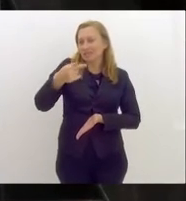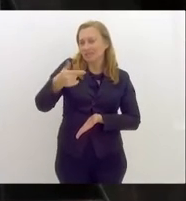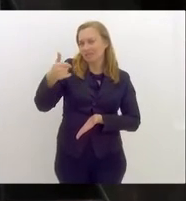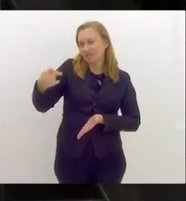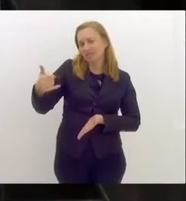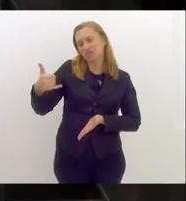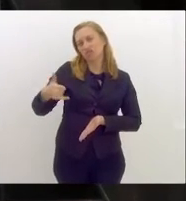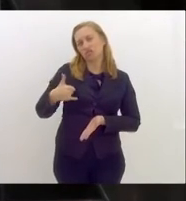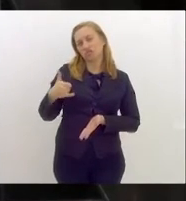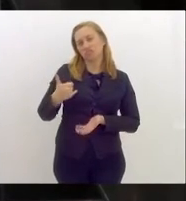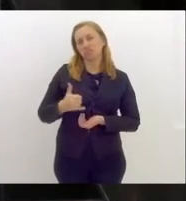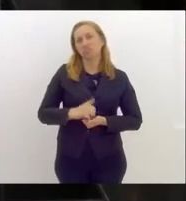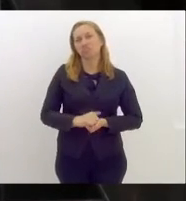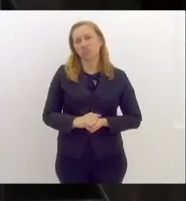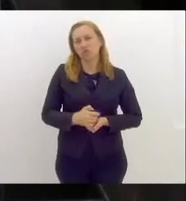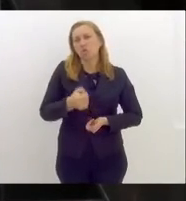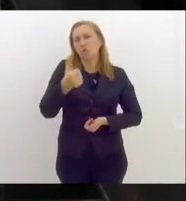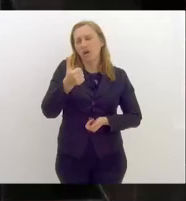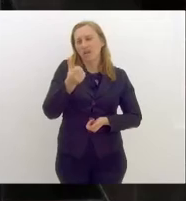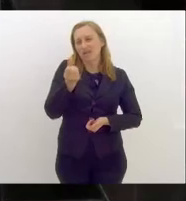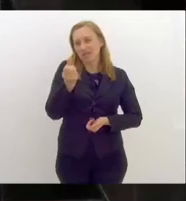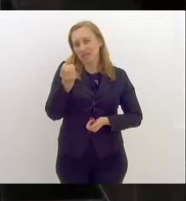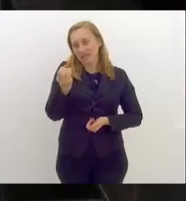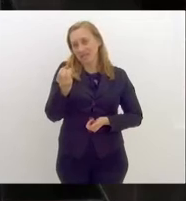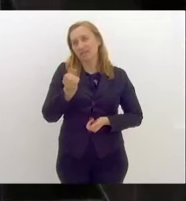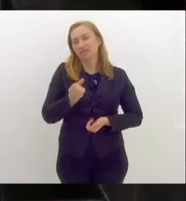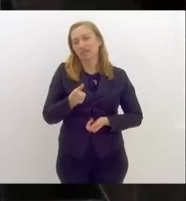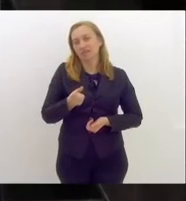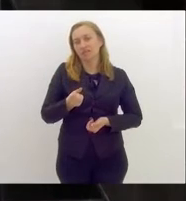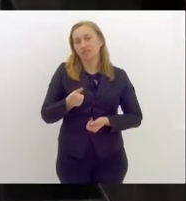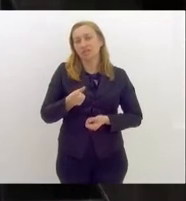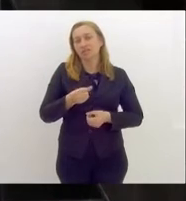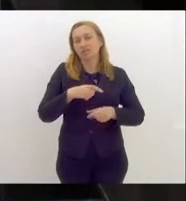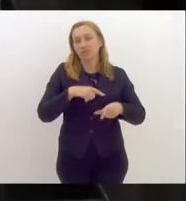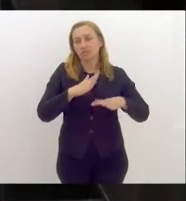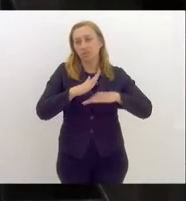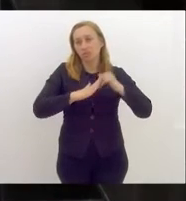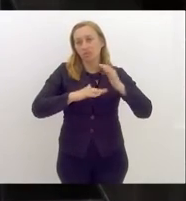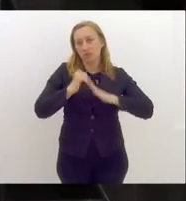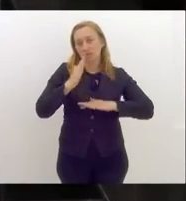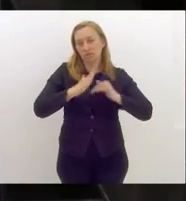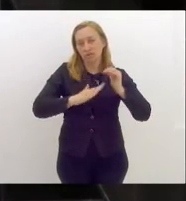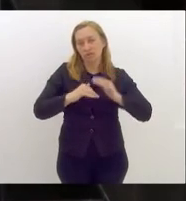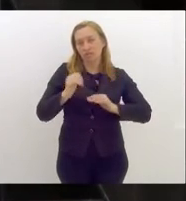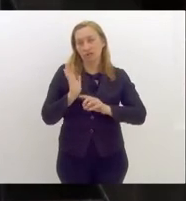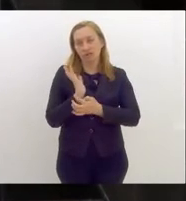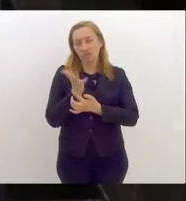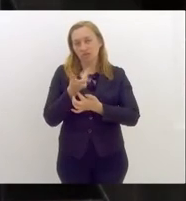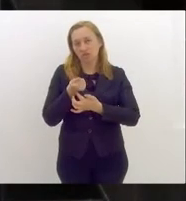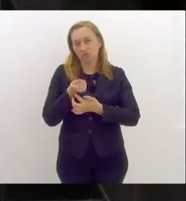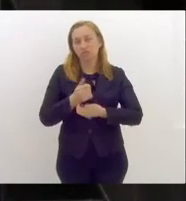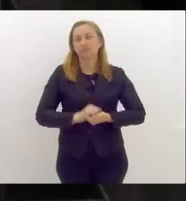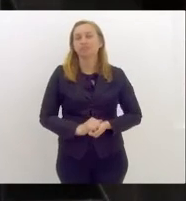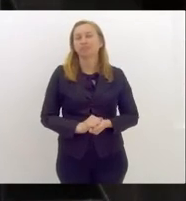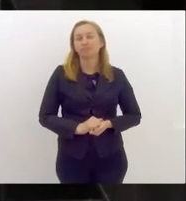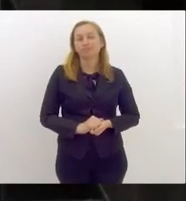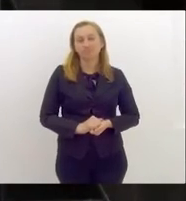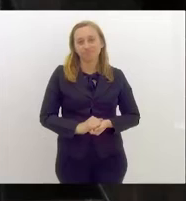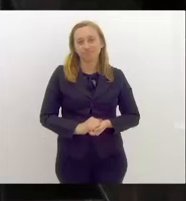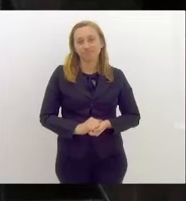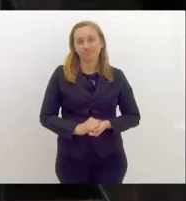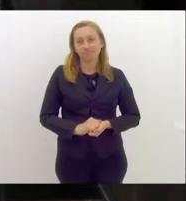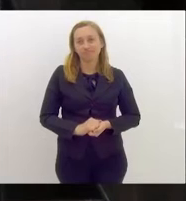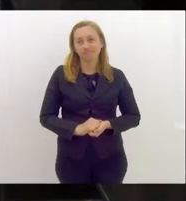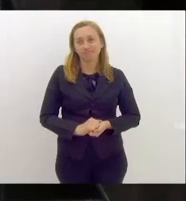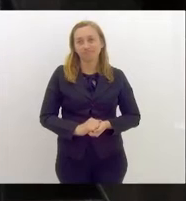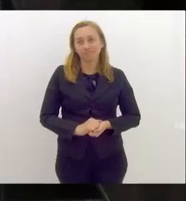77 anos e quase 60 de carreira artística uma das